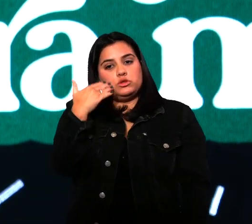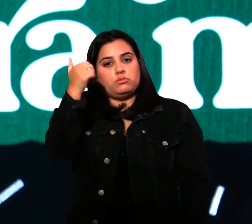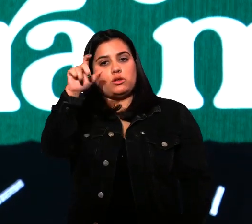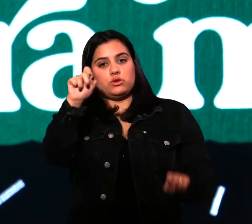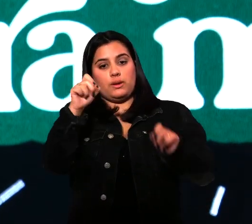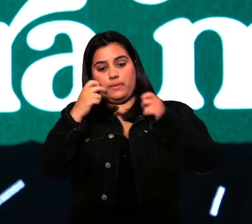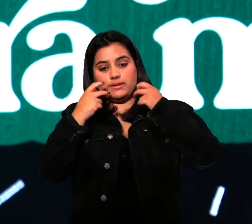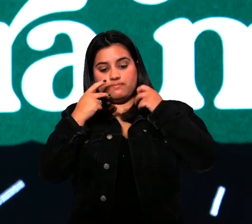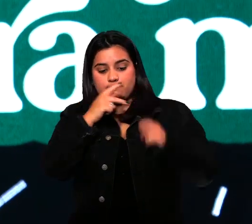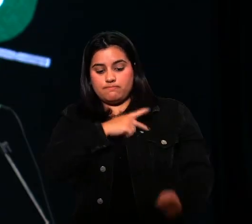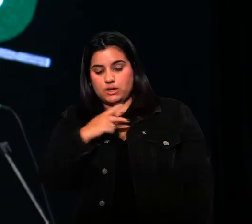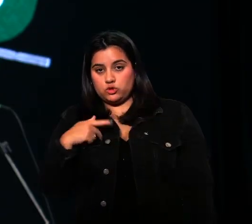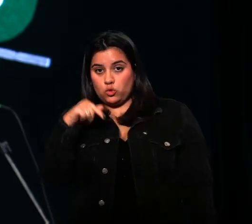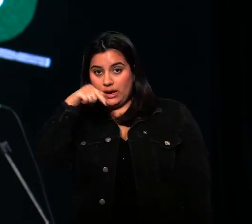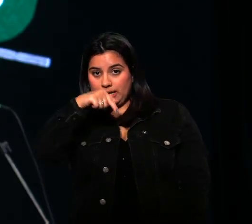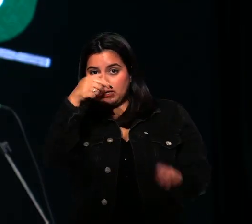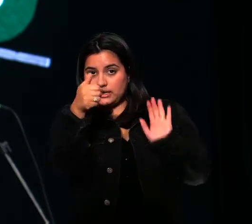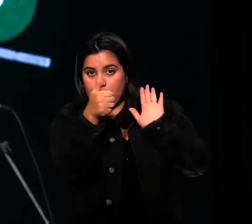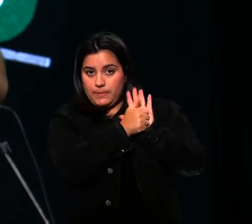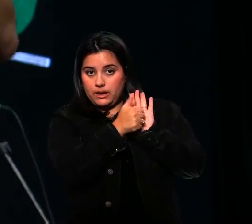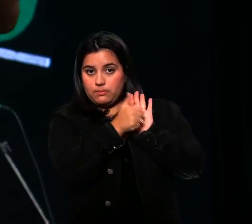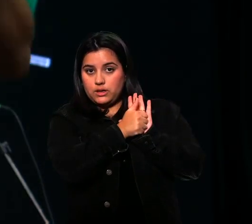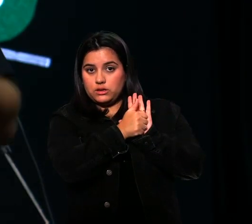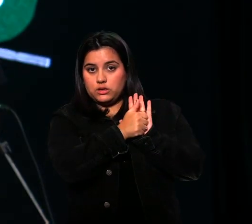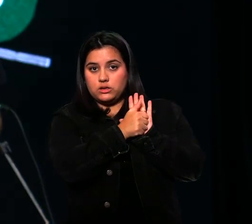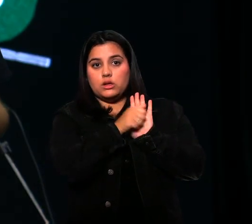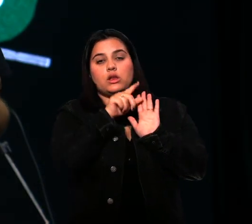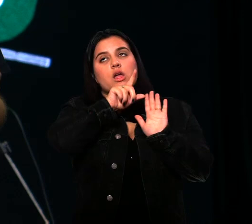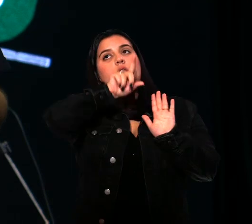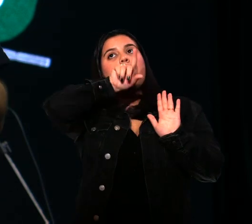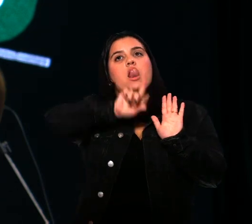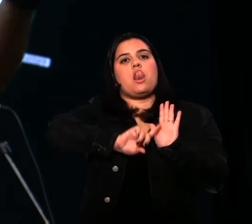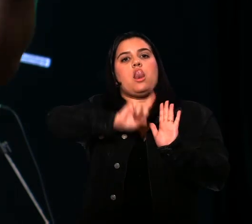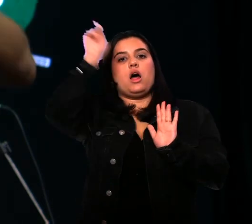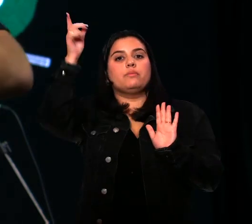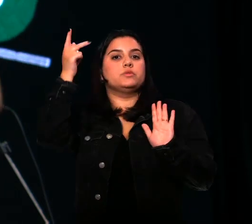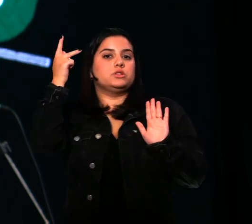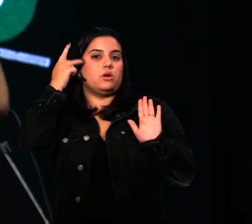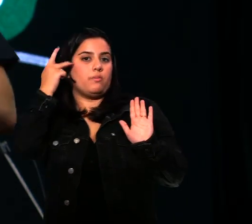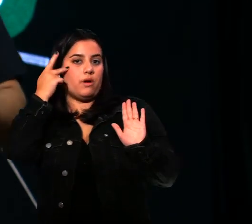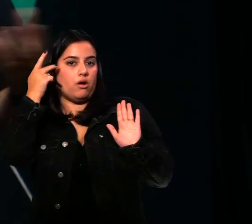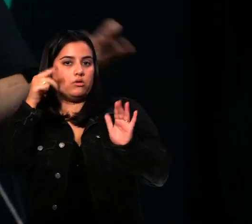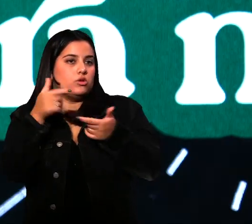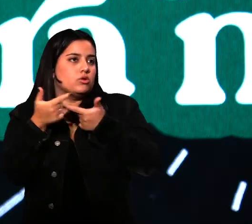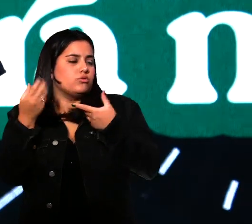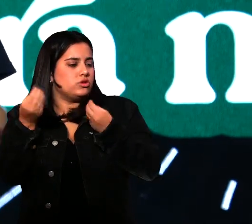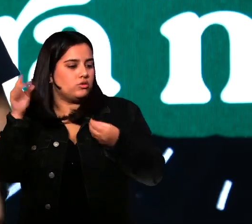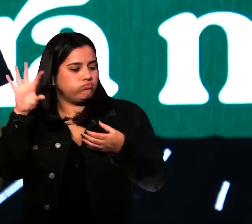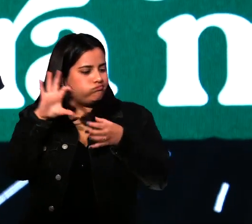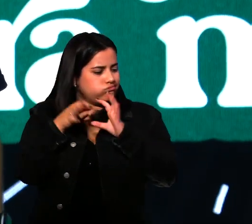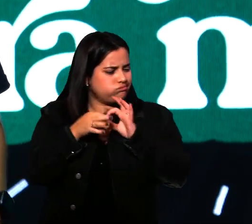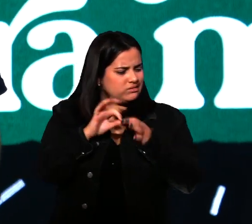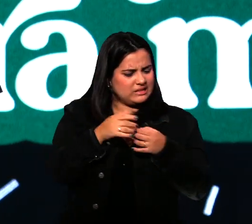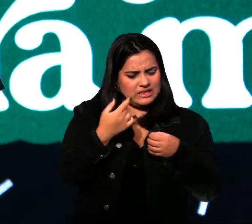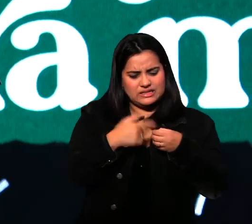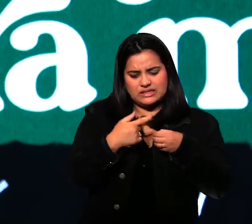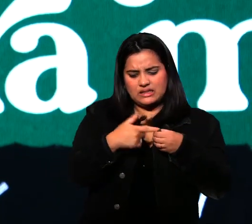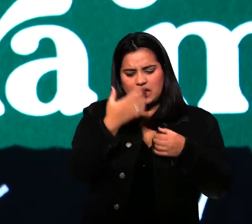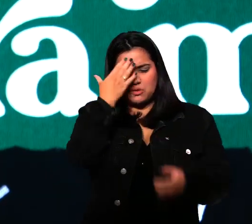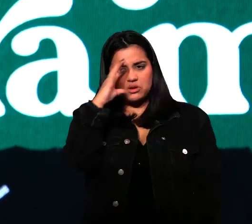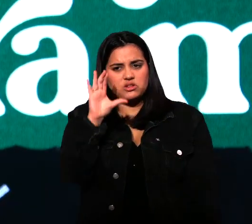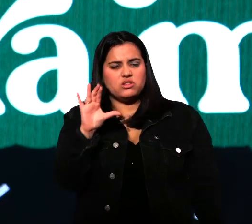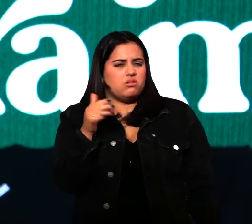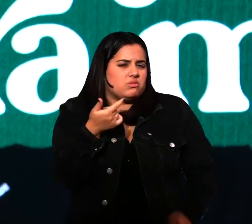pastor desta igreja, da PIB de Curitiba, ele estava pastoreando em São Paulo, não tinha muito contexto aqui com a cidade, com a PIB de